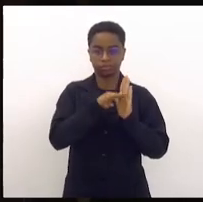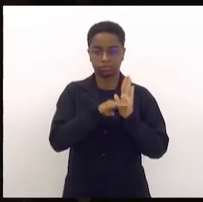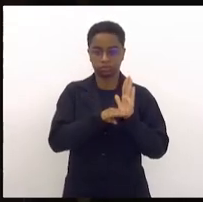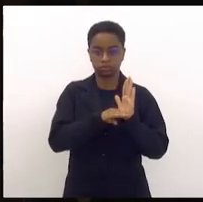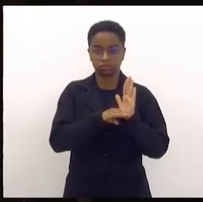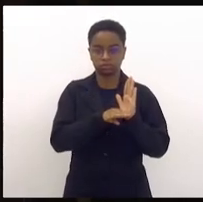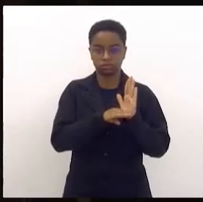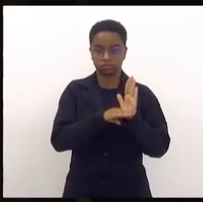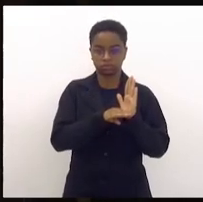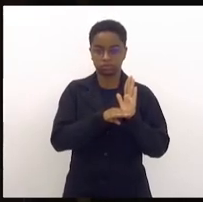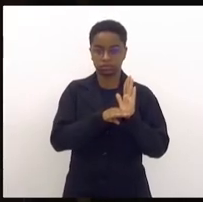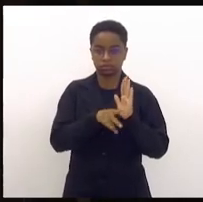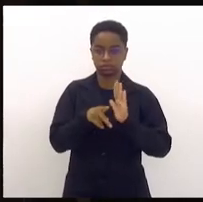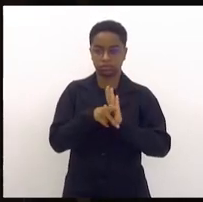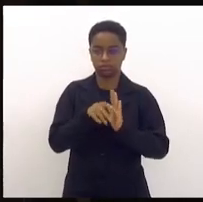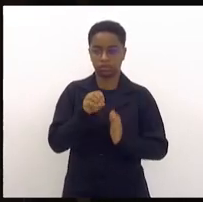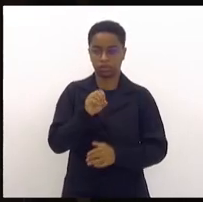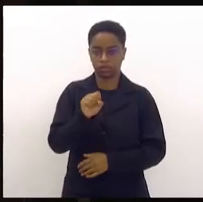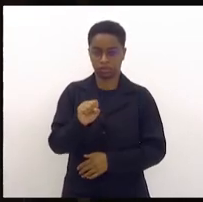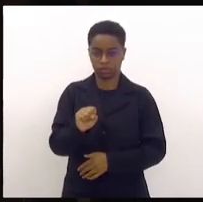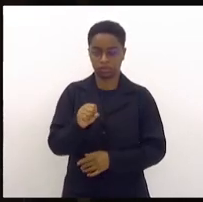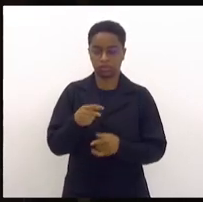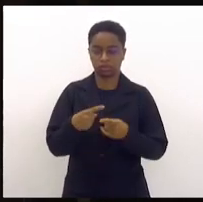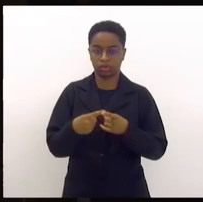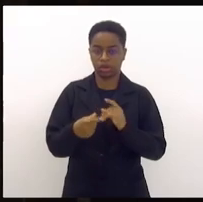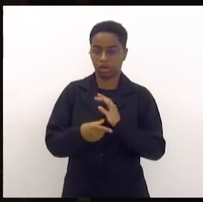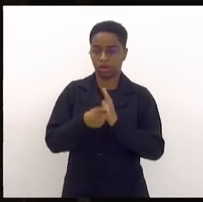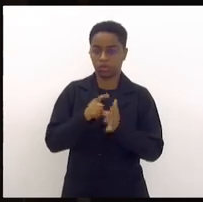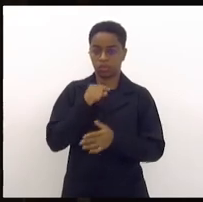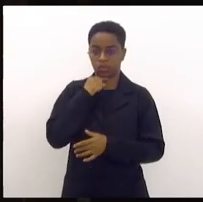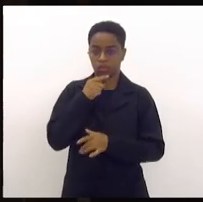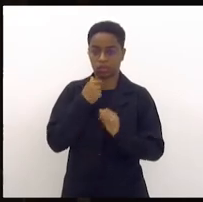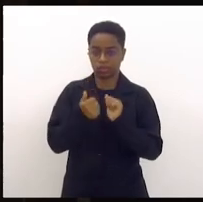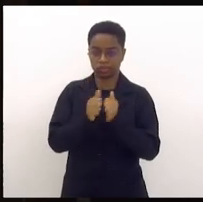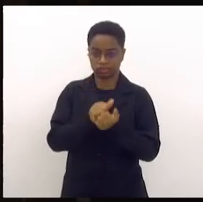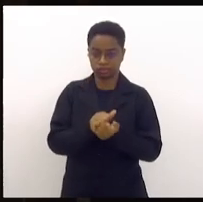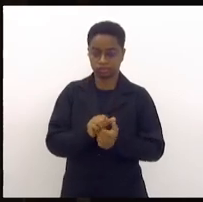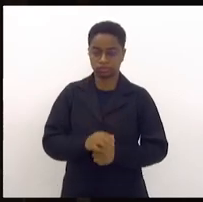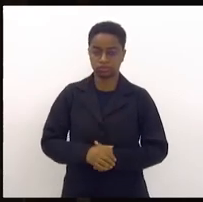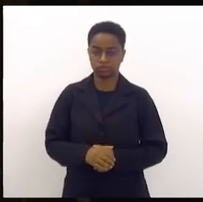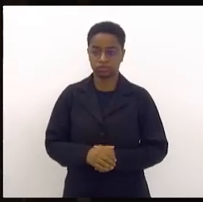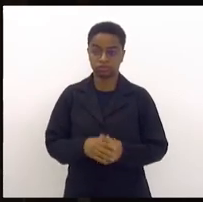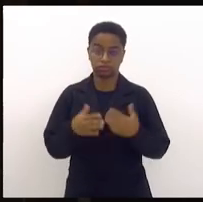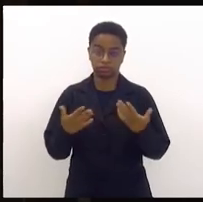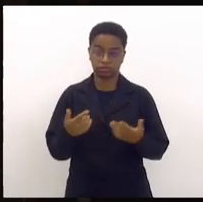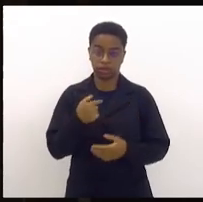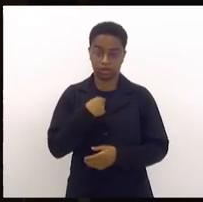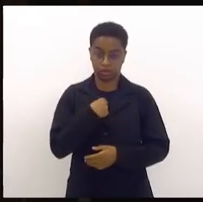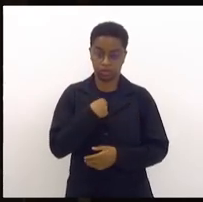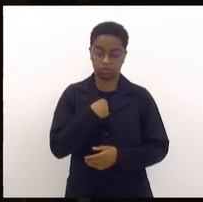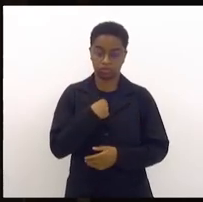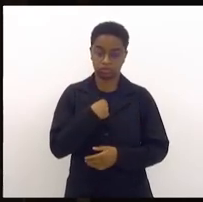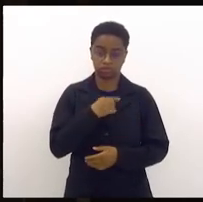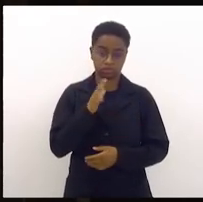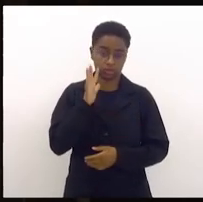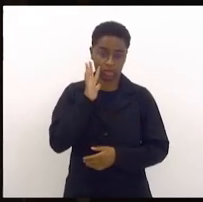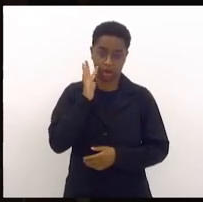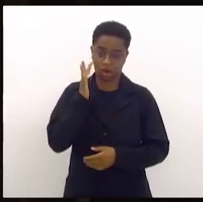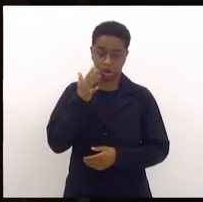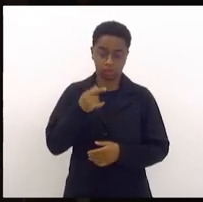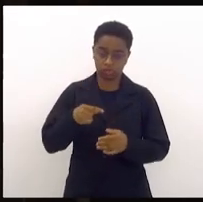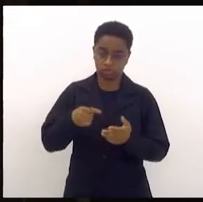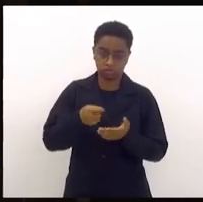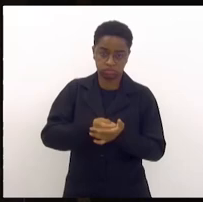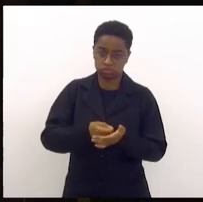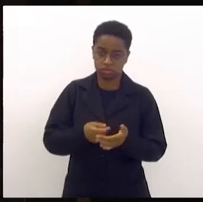mudaram os itens que essa OS não conseguia se adequar, e eu prontamente me antecipei, fui ao